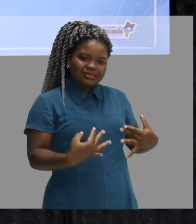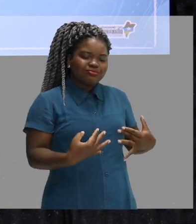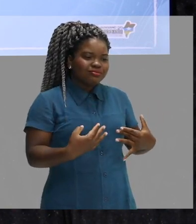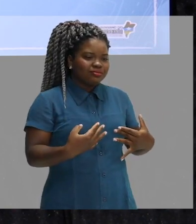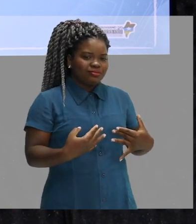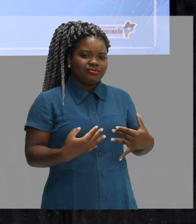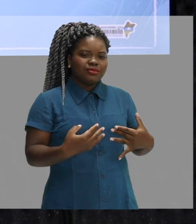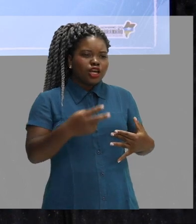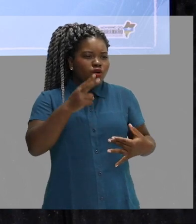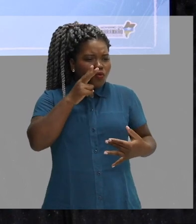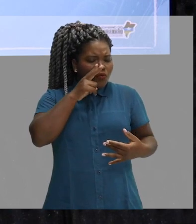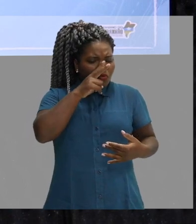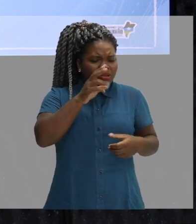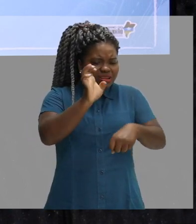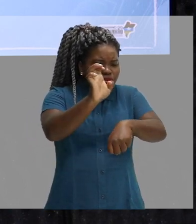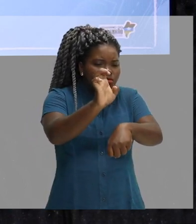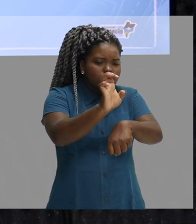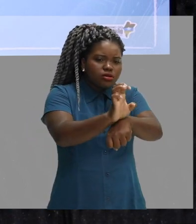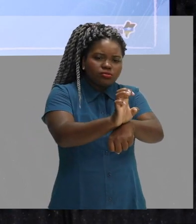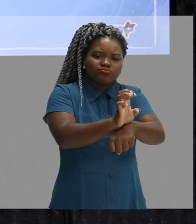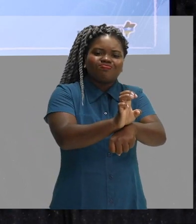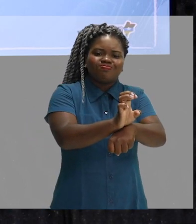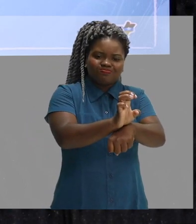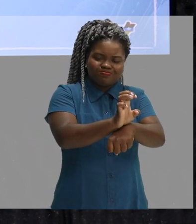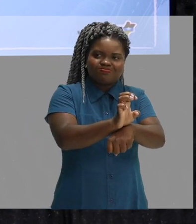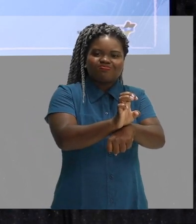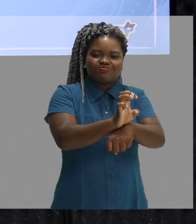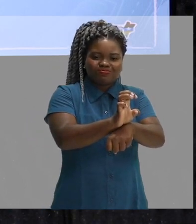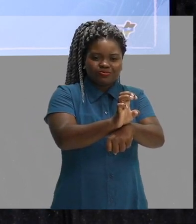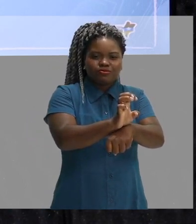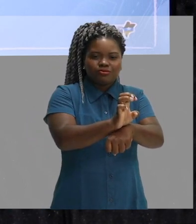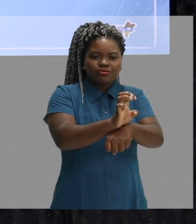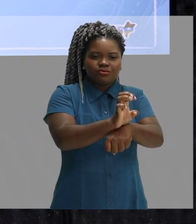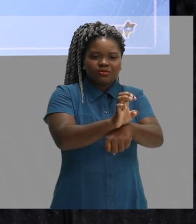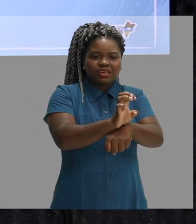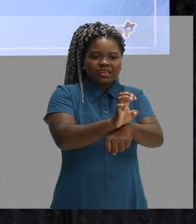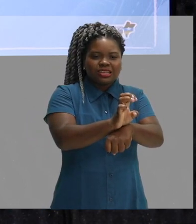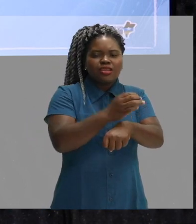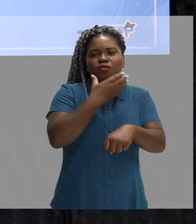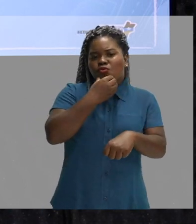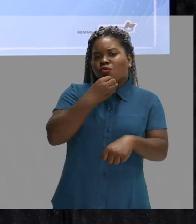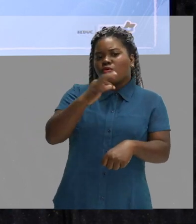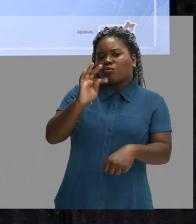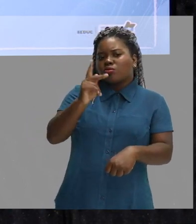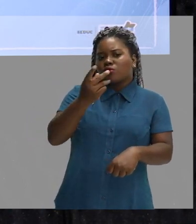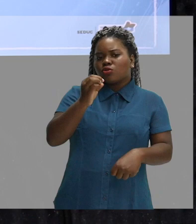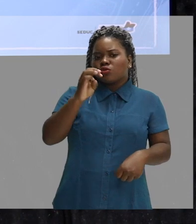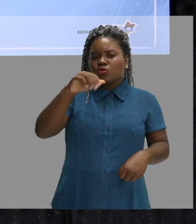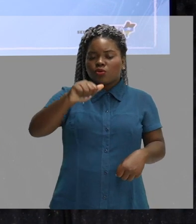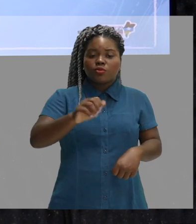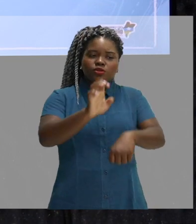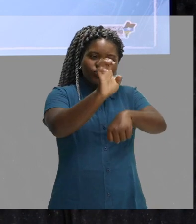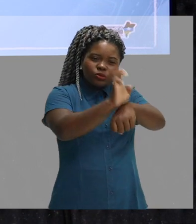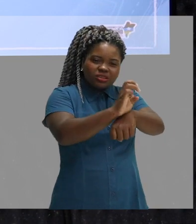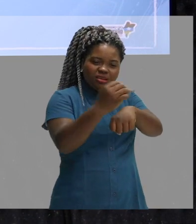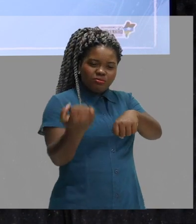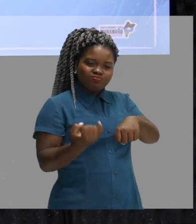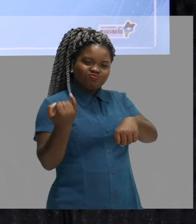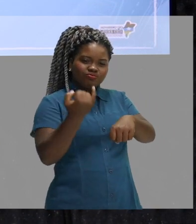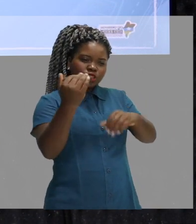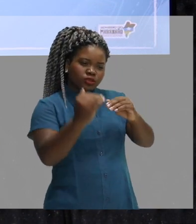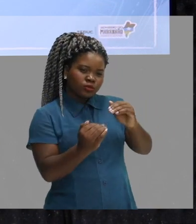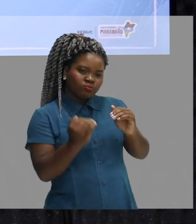do fortalecimento do Estado. Para Thomas Hobbes, o Estado é soberano, entendeu? O Estado é a